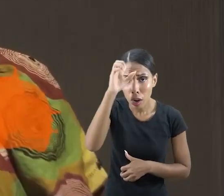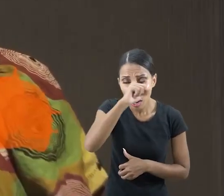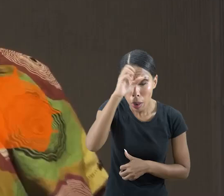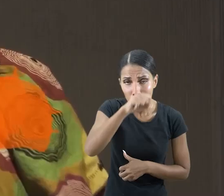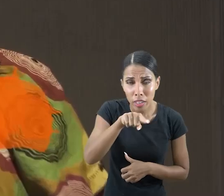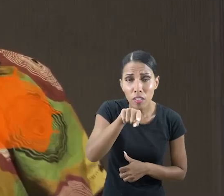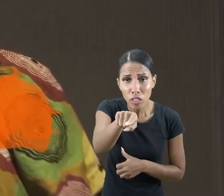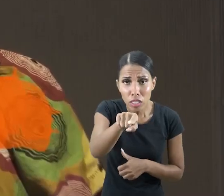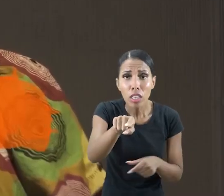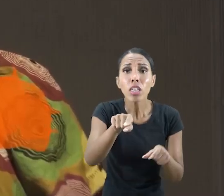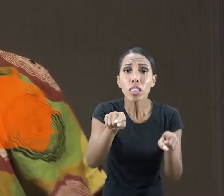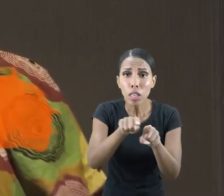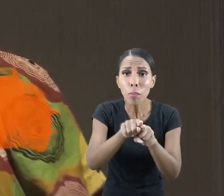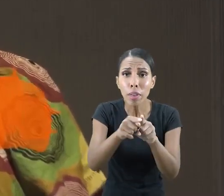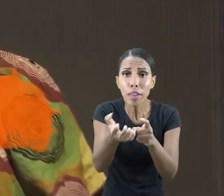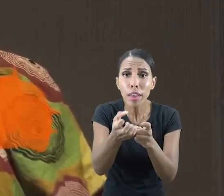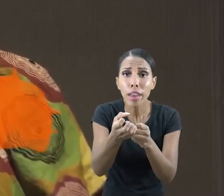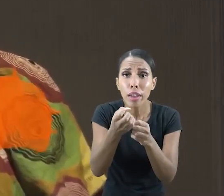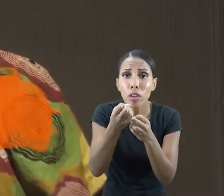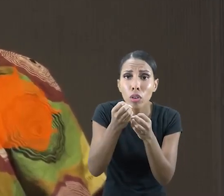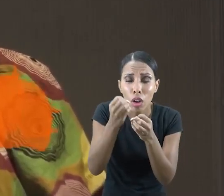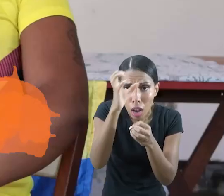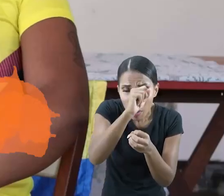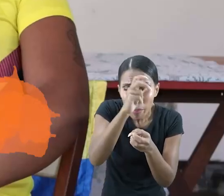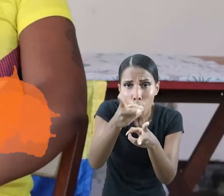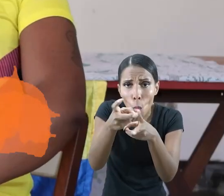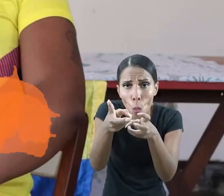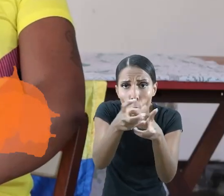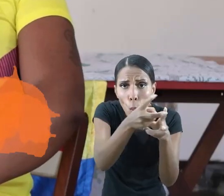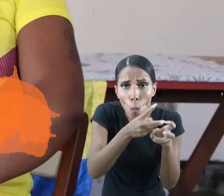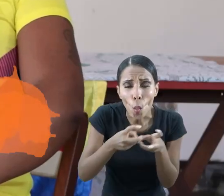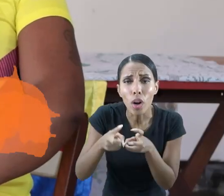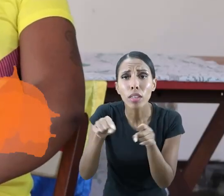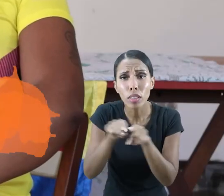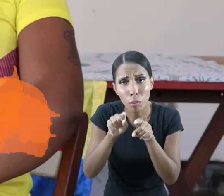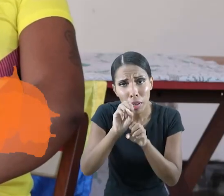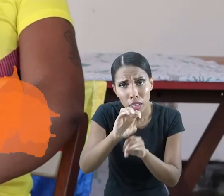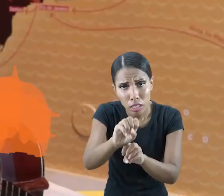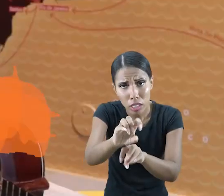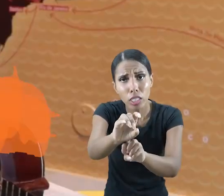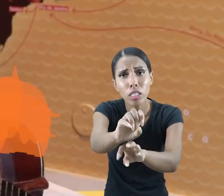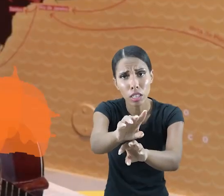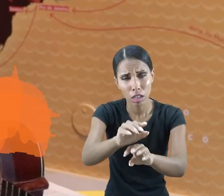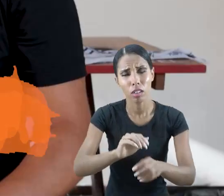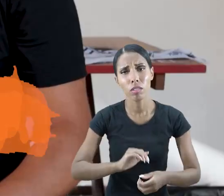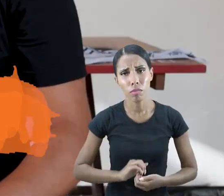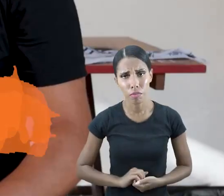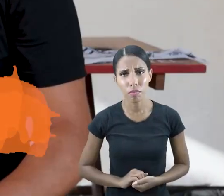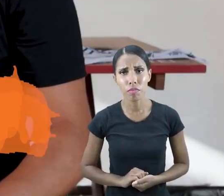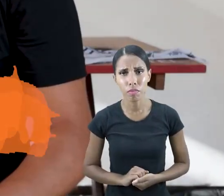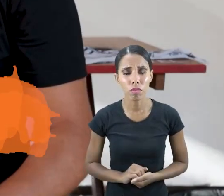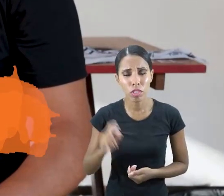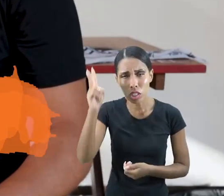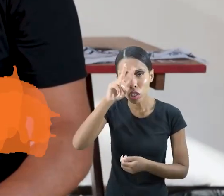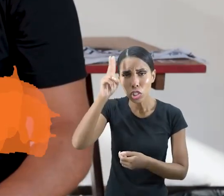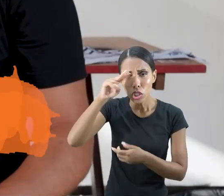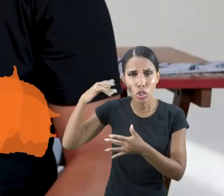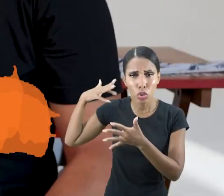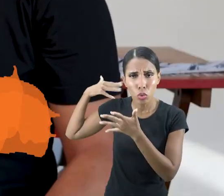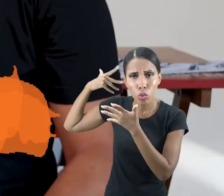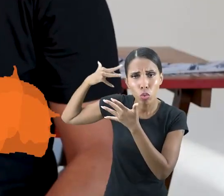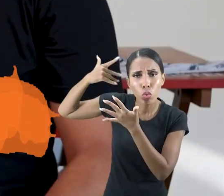da mesma forma que me recebeu aqui, será um prazer receber a vocês. Minha casa, né? Somos tudo